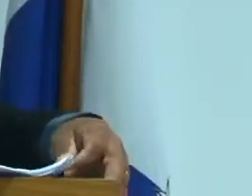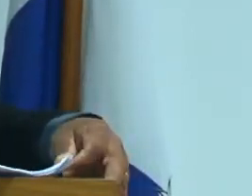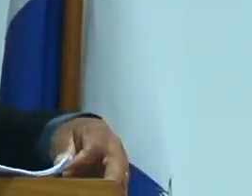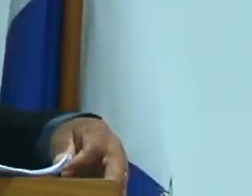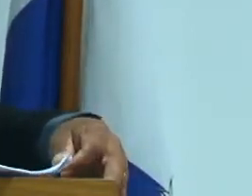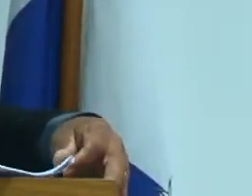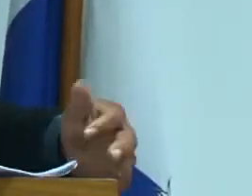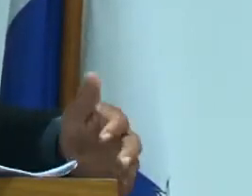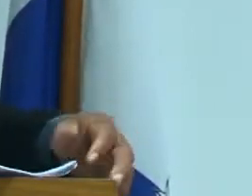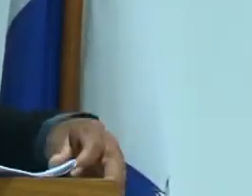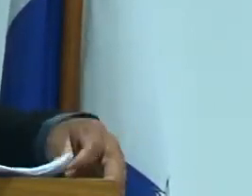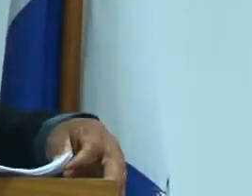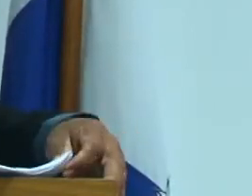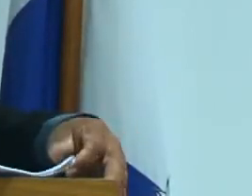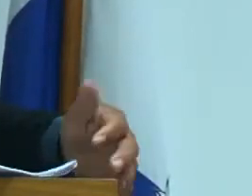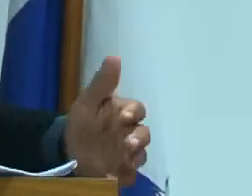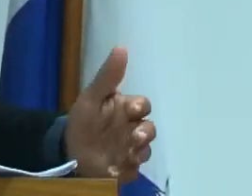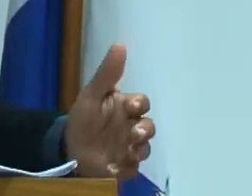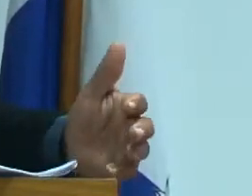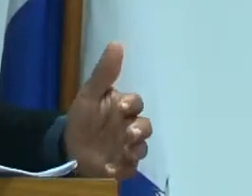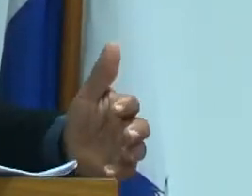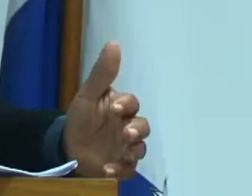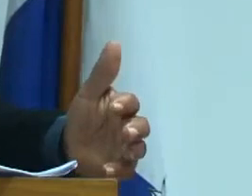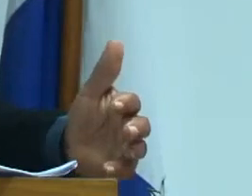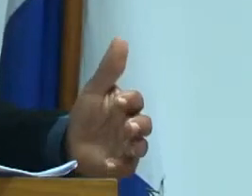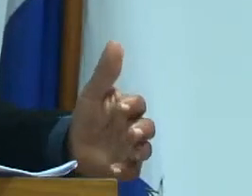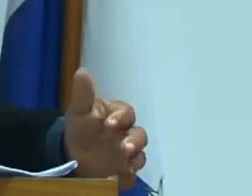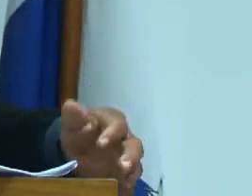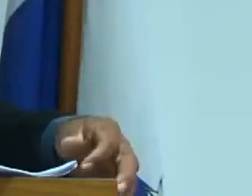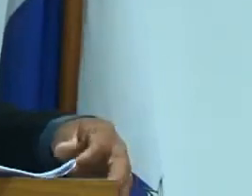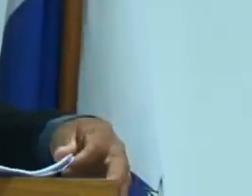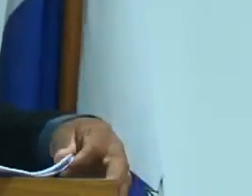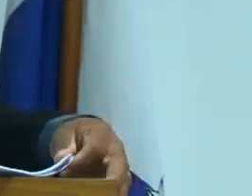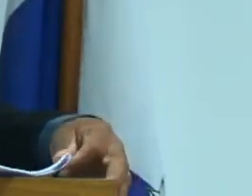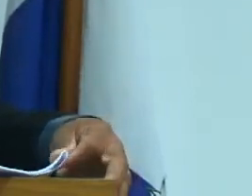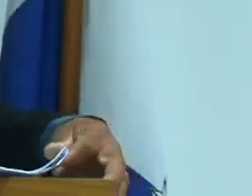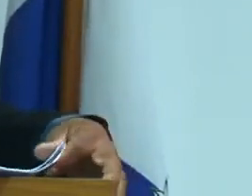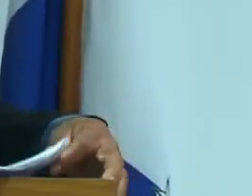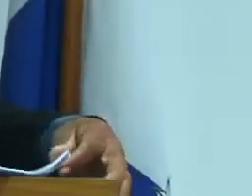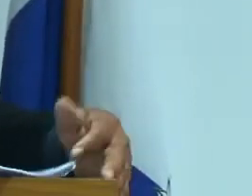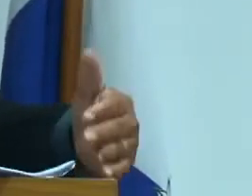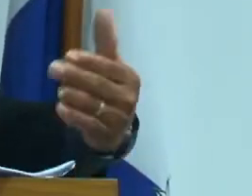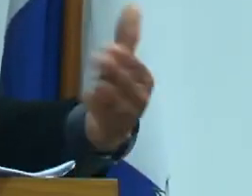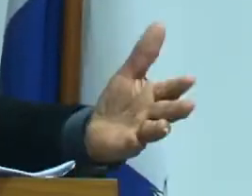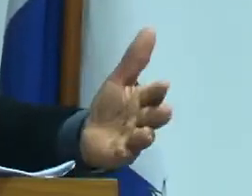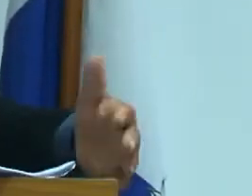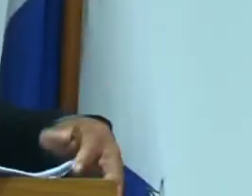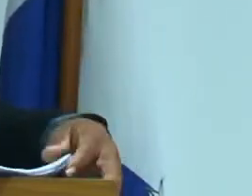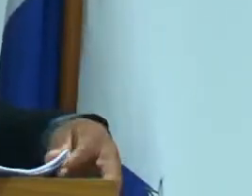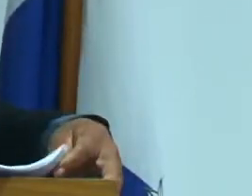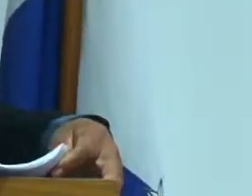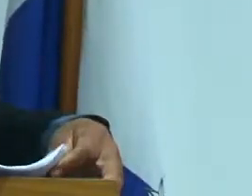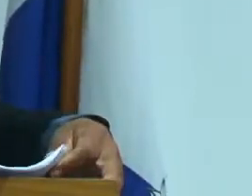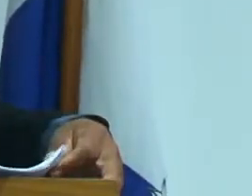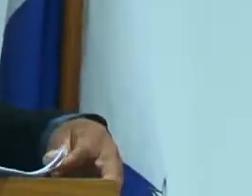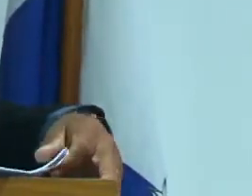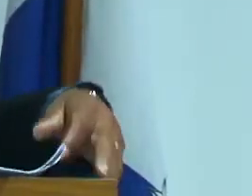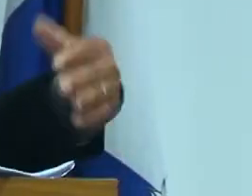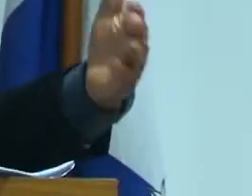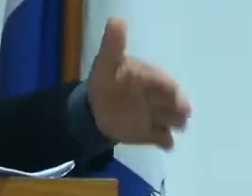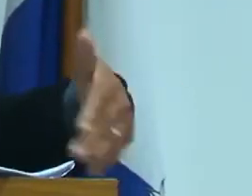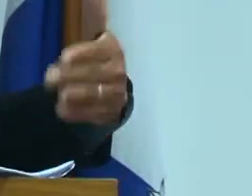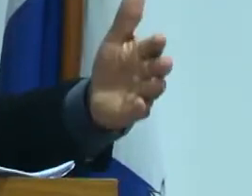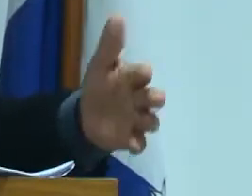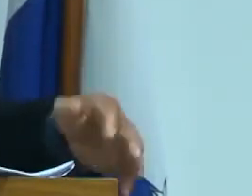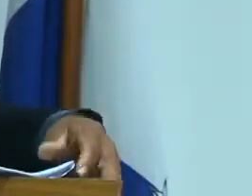seja possível o afastamento desse jovem. E, na verdade, esses jovens são o futuro vereador da manhã, são